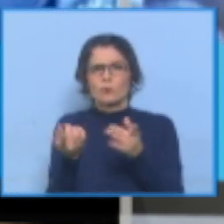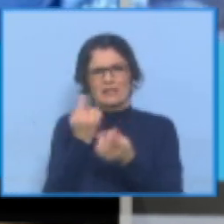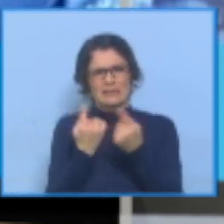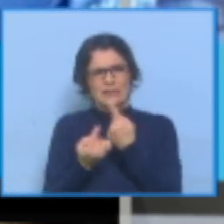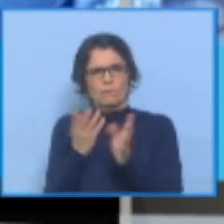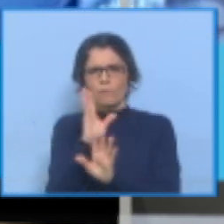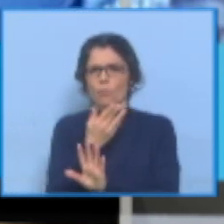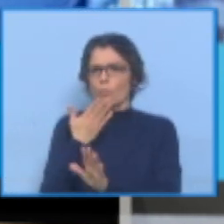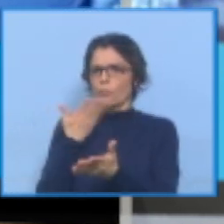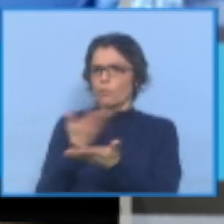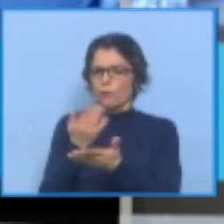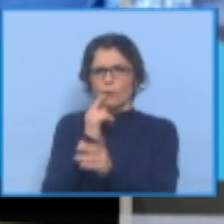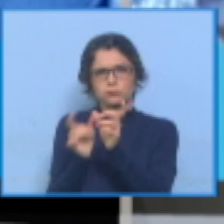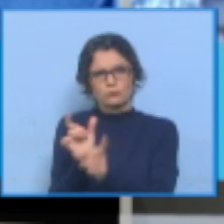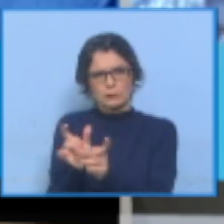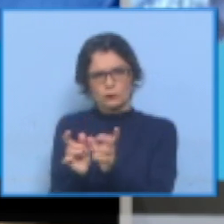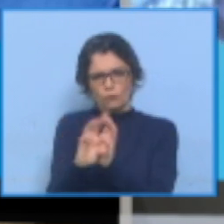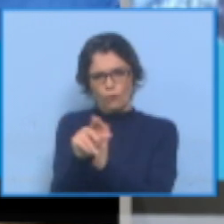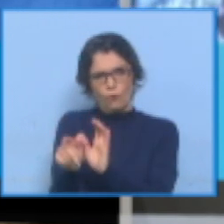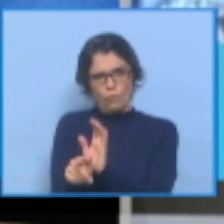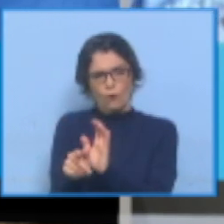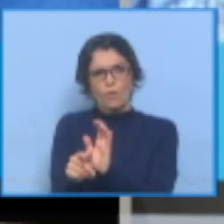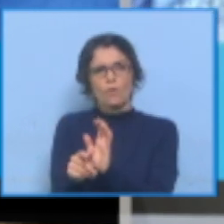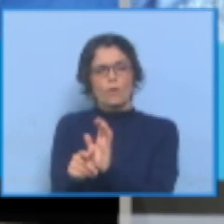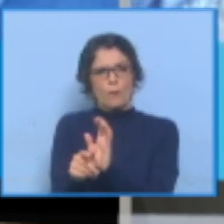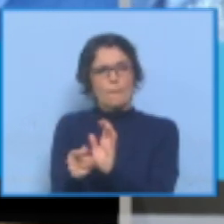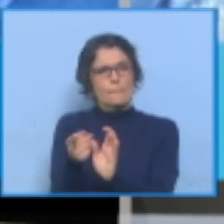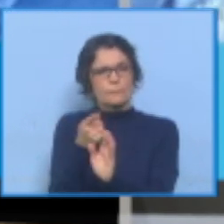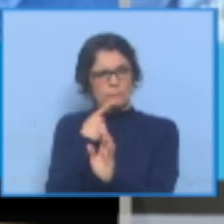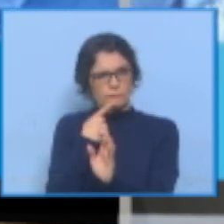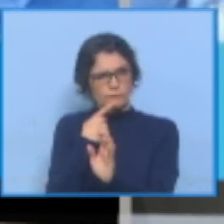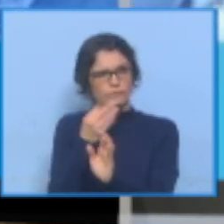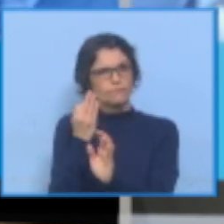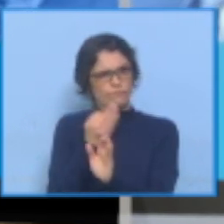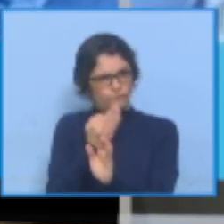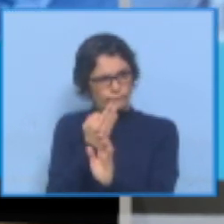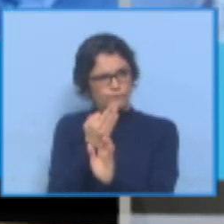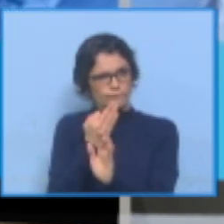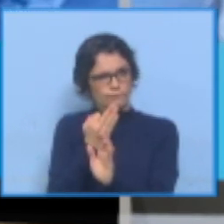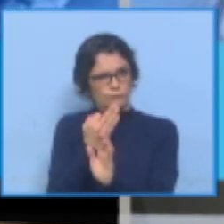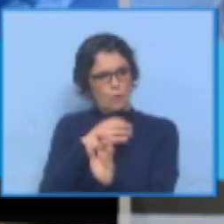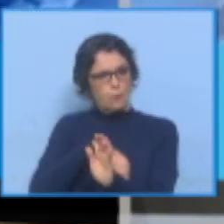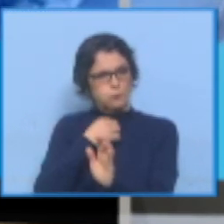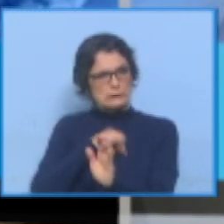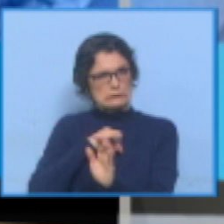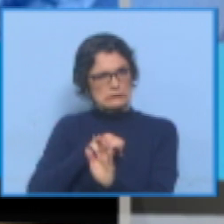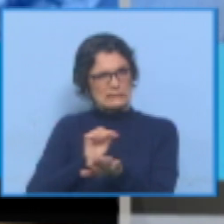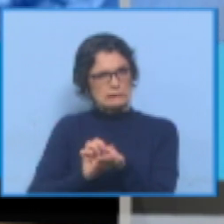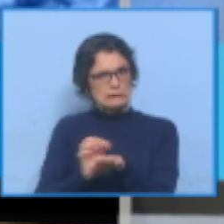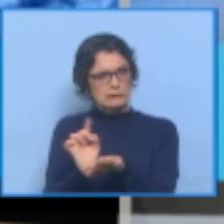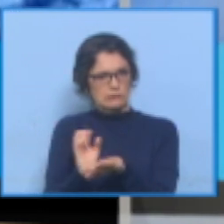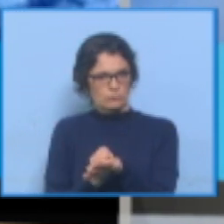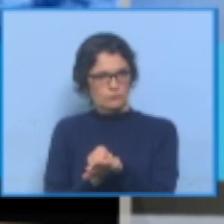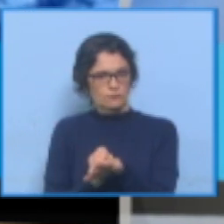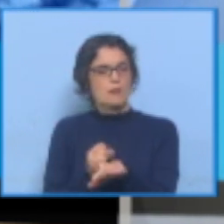pessoas localmente, com esta proximidade, percebemos muitas vezes que não se tem a consciência desta dimensão deste problema e,